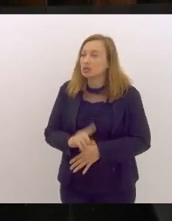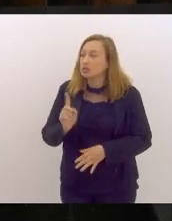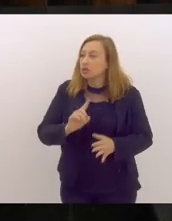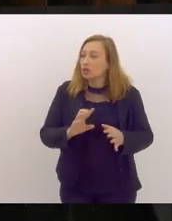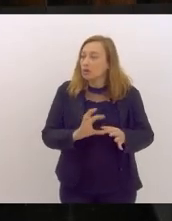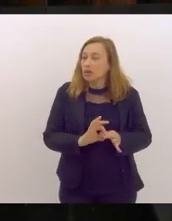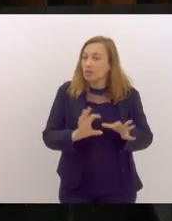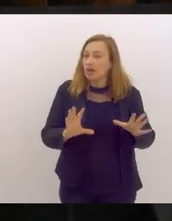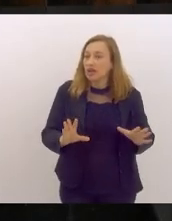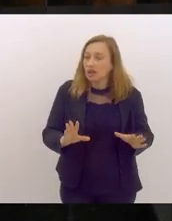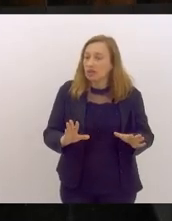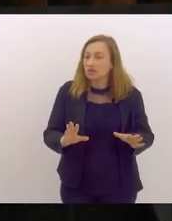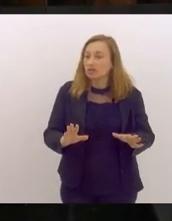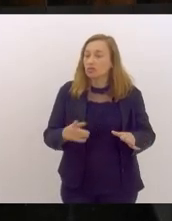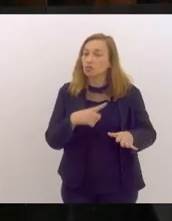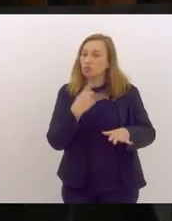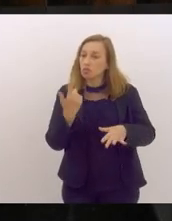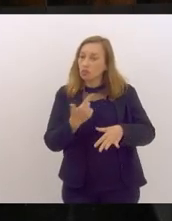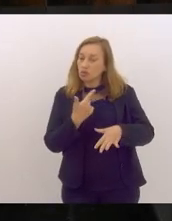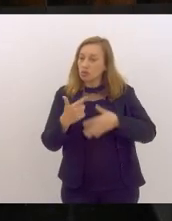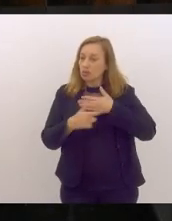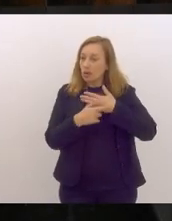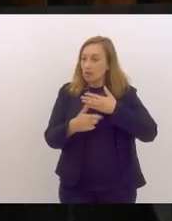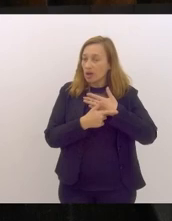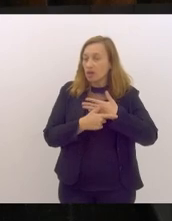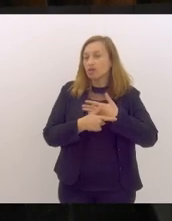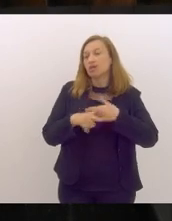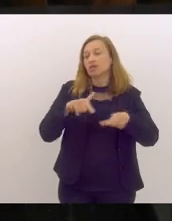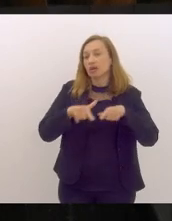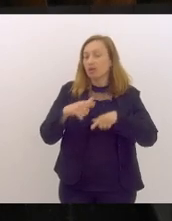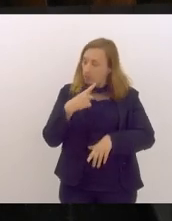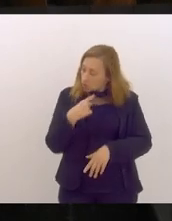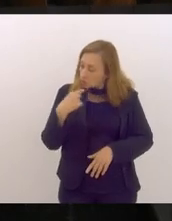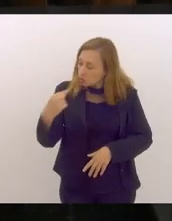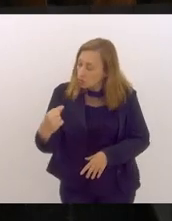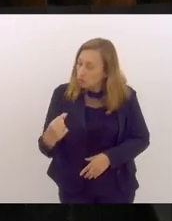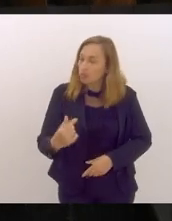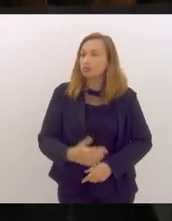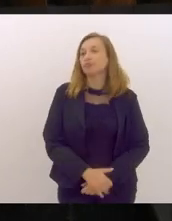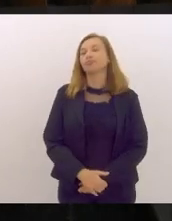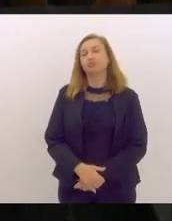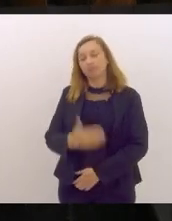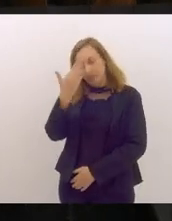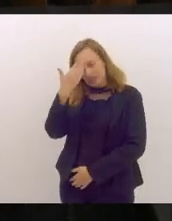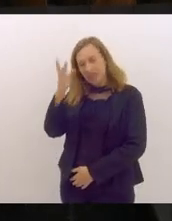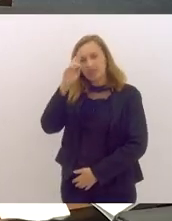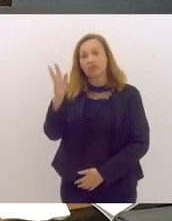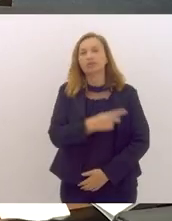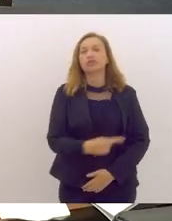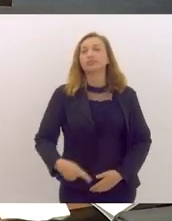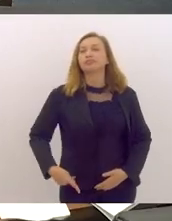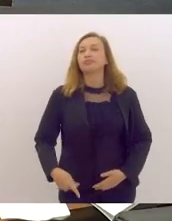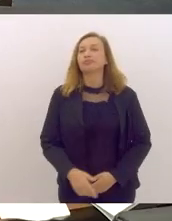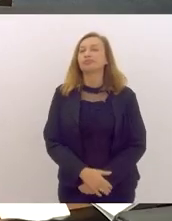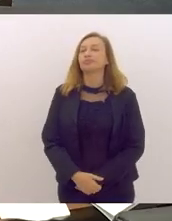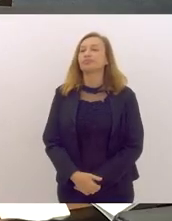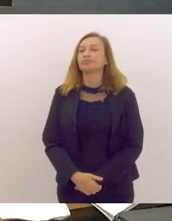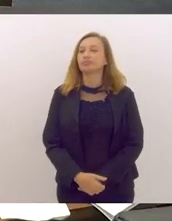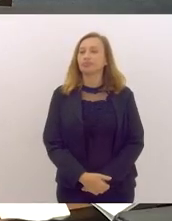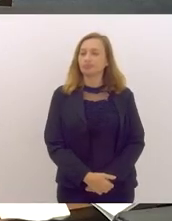mão do mandato que nos foi concedido. Muito obrigado, senhora presidente.